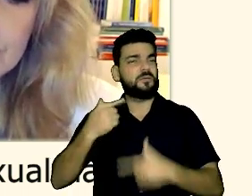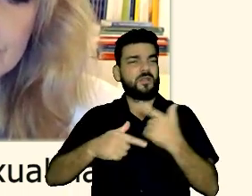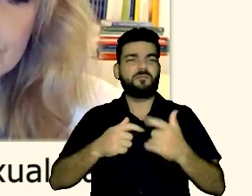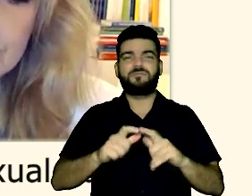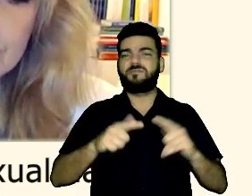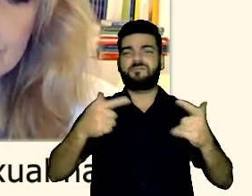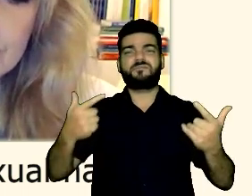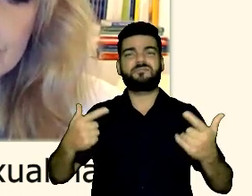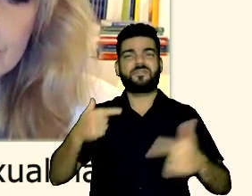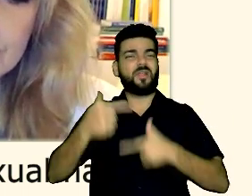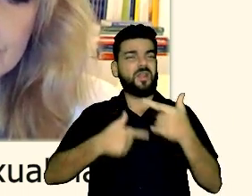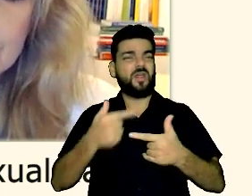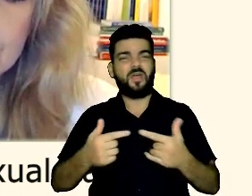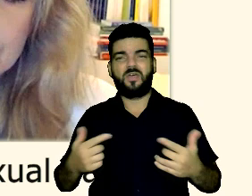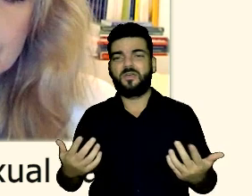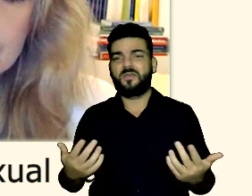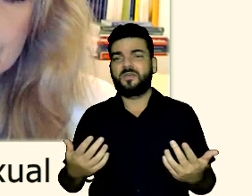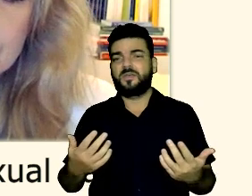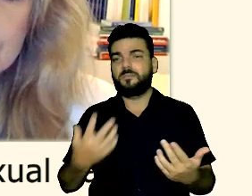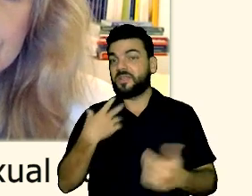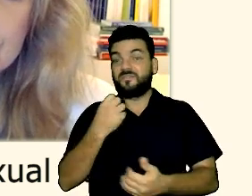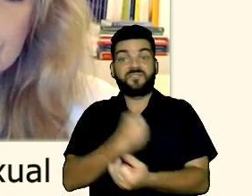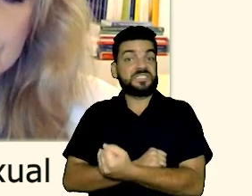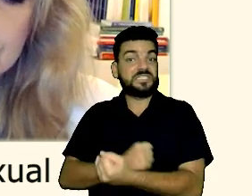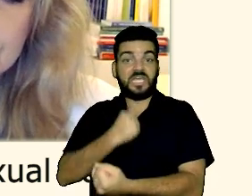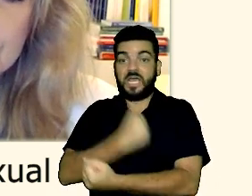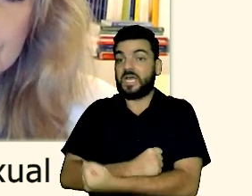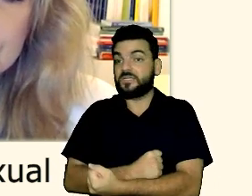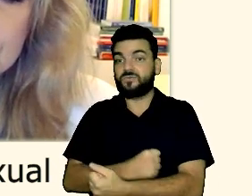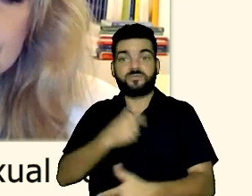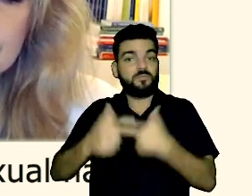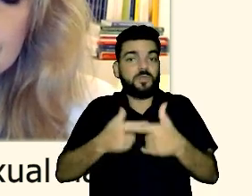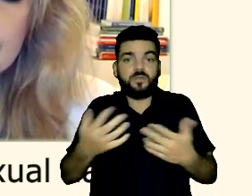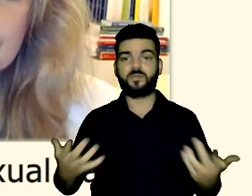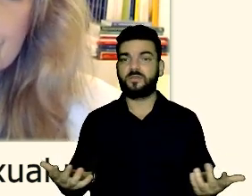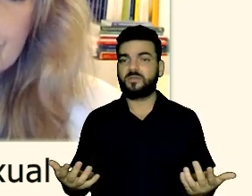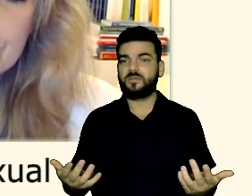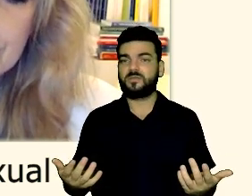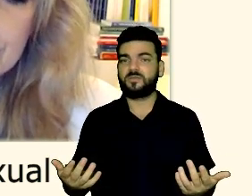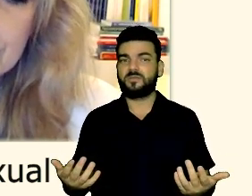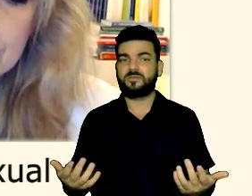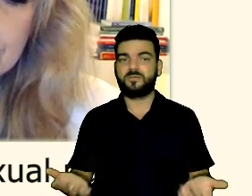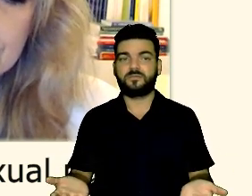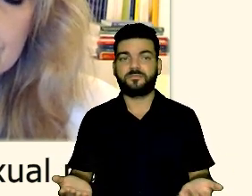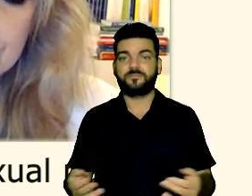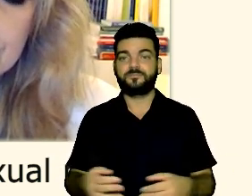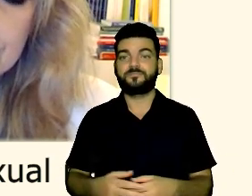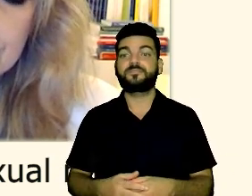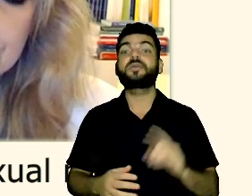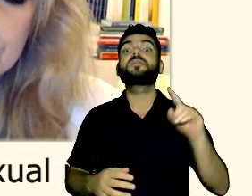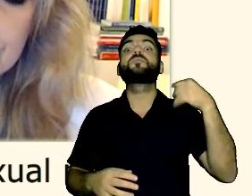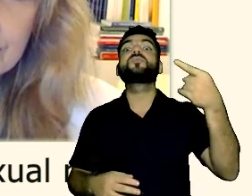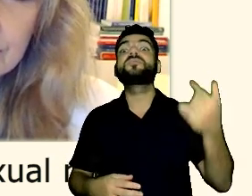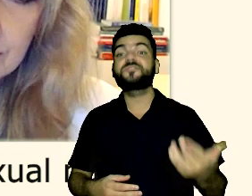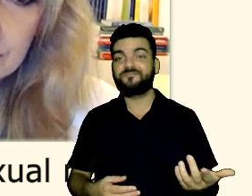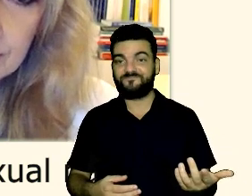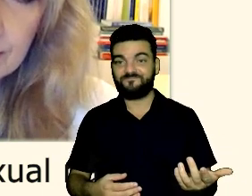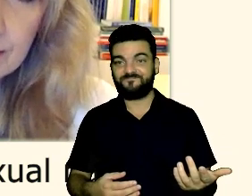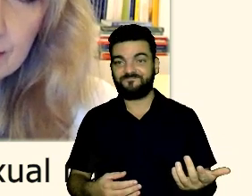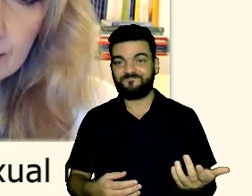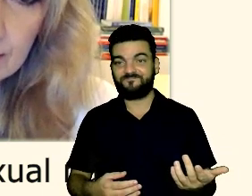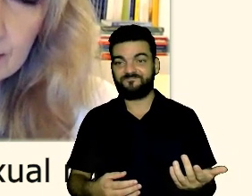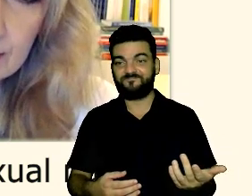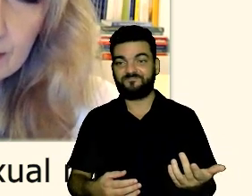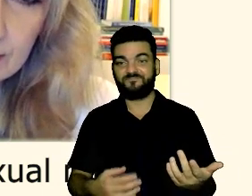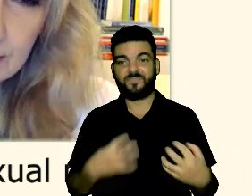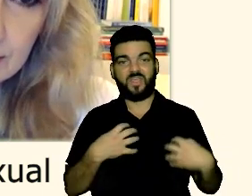Mas aí ela aumenta a performance, fica aquele trabalhador mesmo viciado em trabalho, né? E